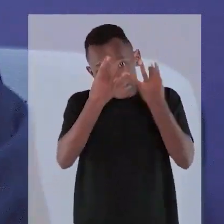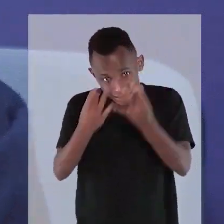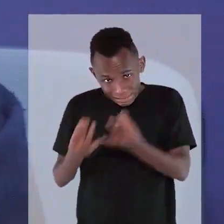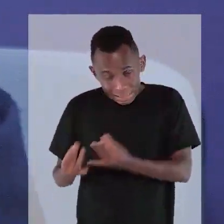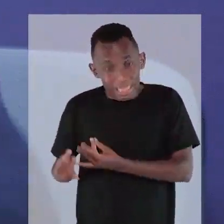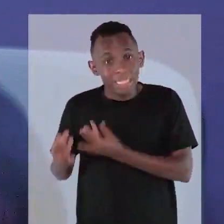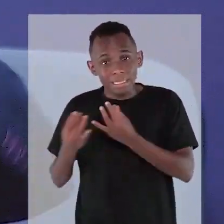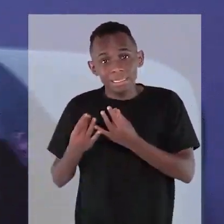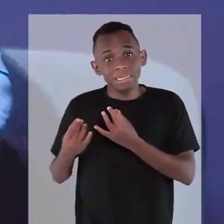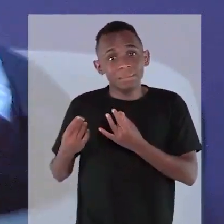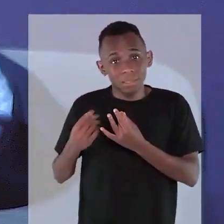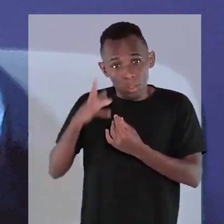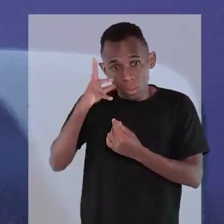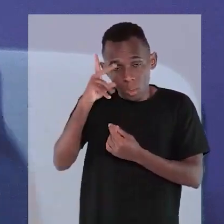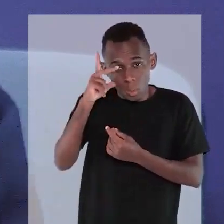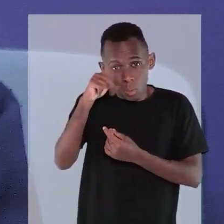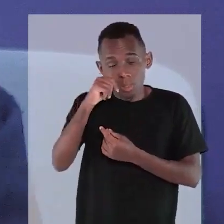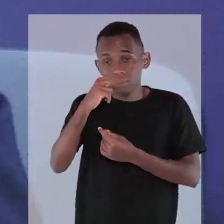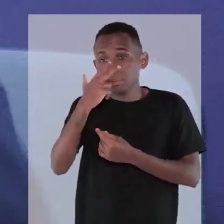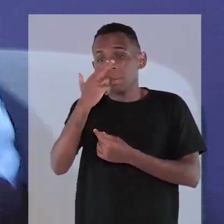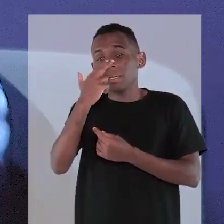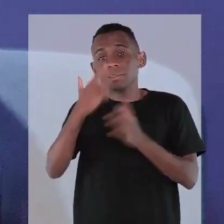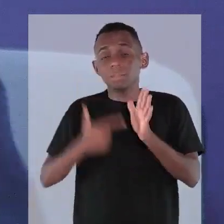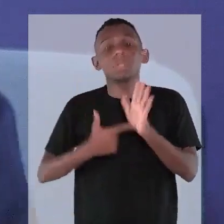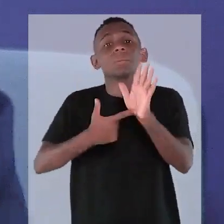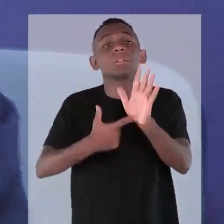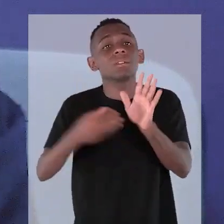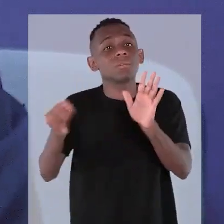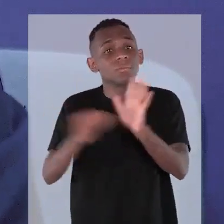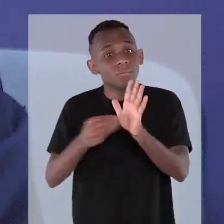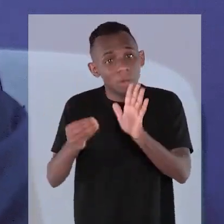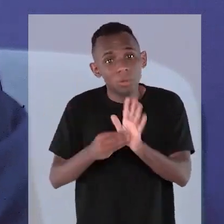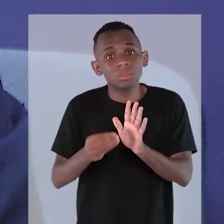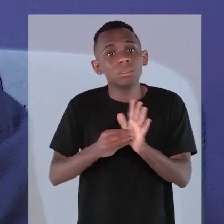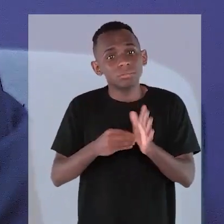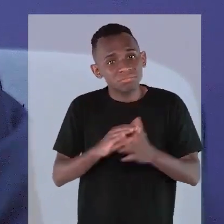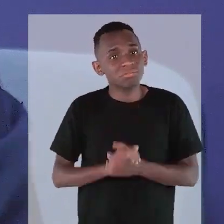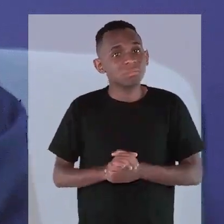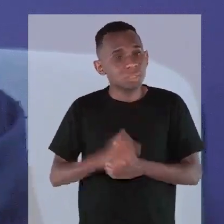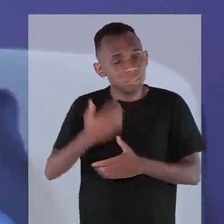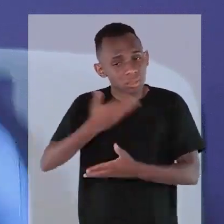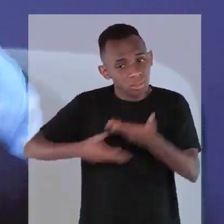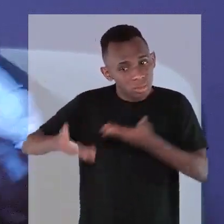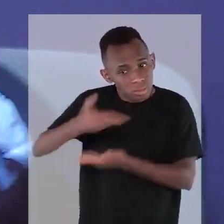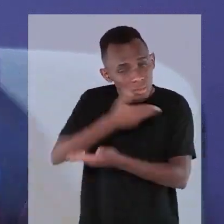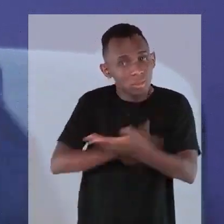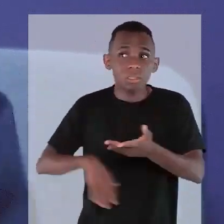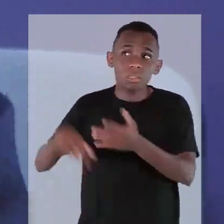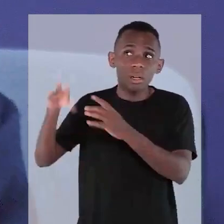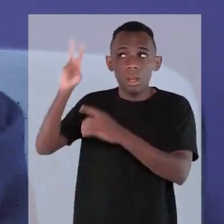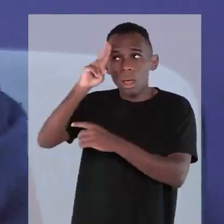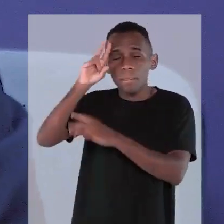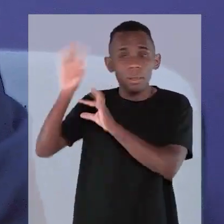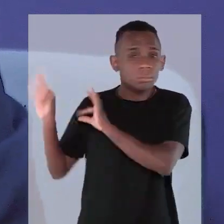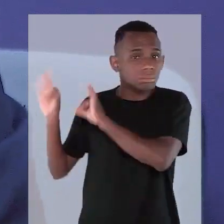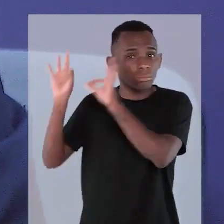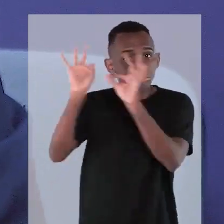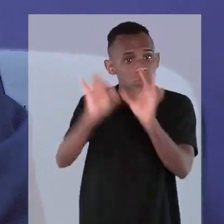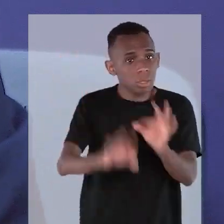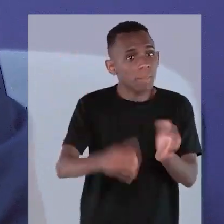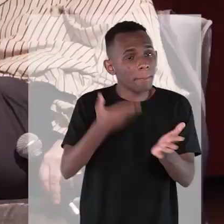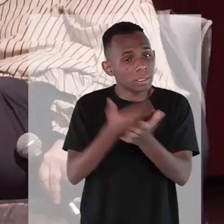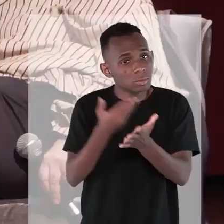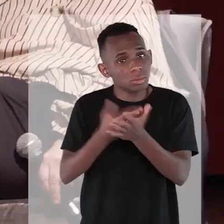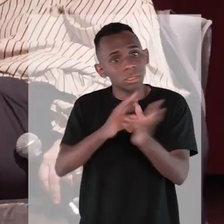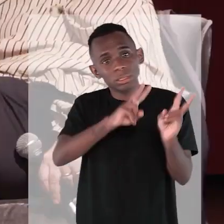ferramenta que eu acho que está passando em branco aí, seria muito interessante que pudesse ser um pouco mais resgatado para estudo dessa